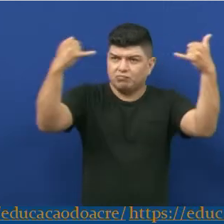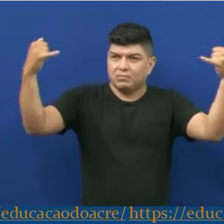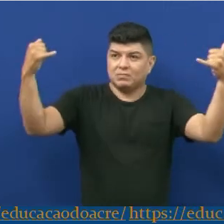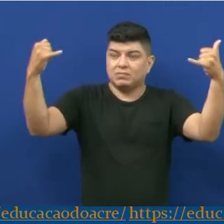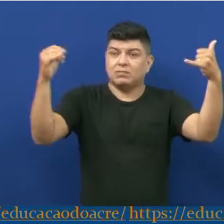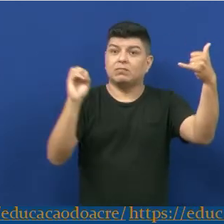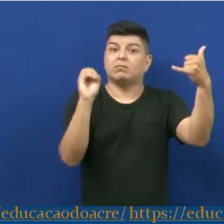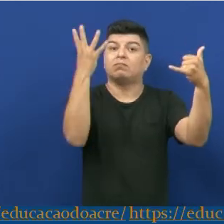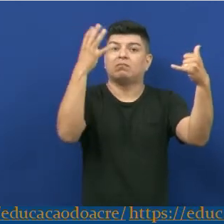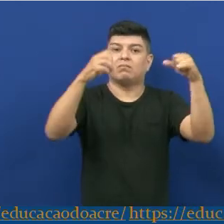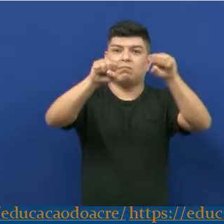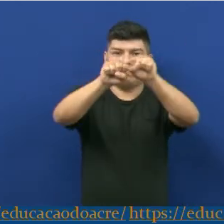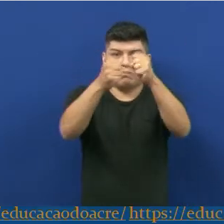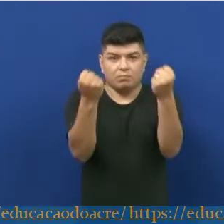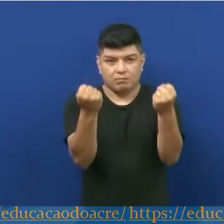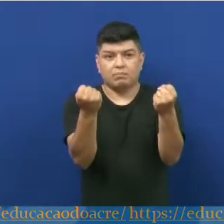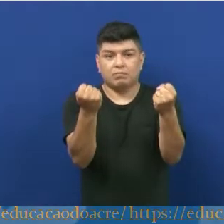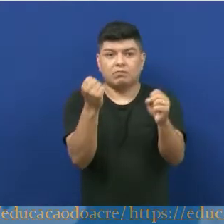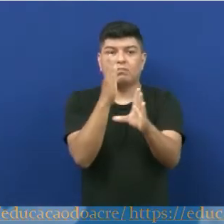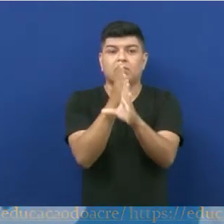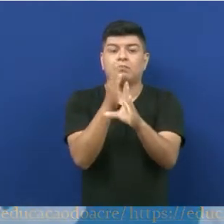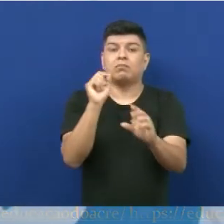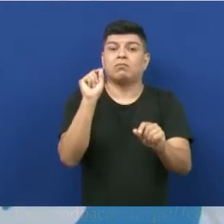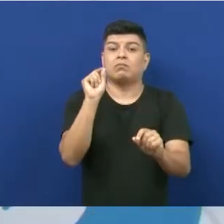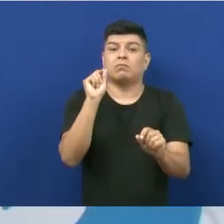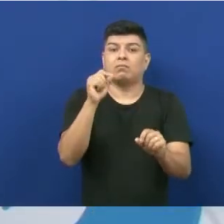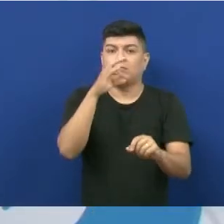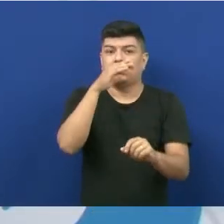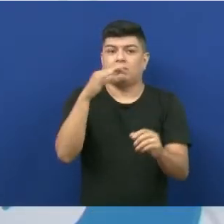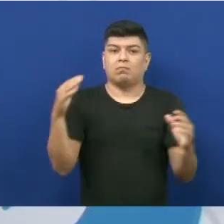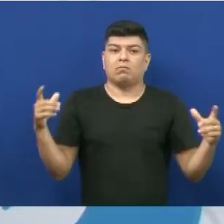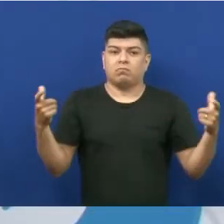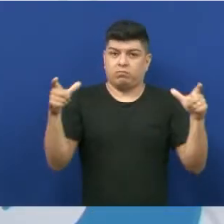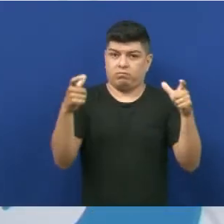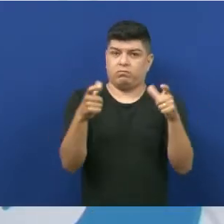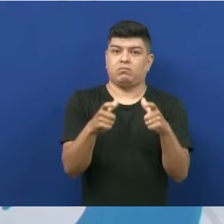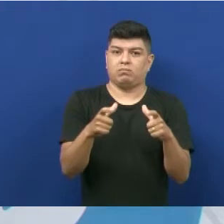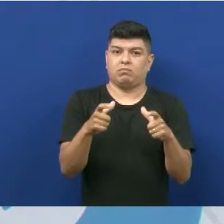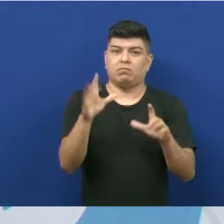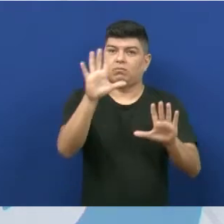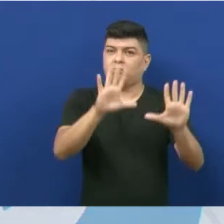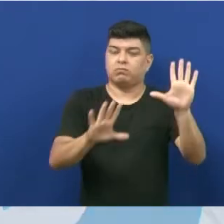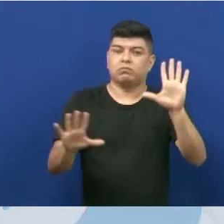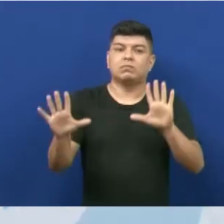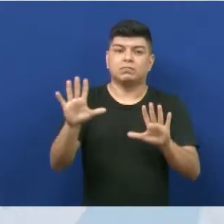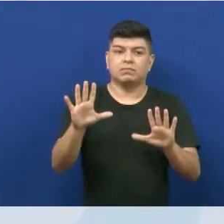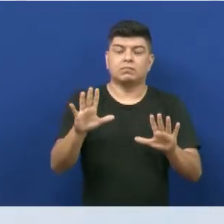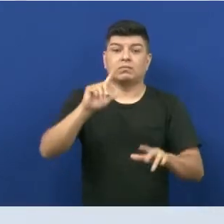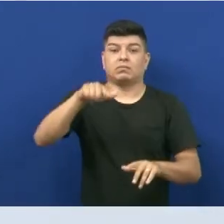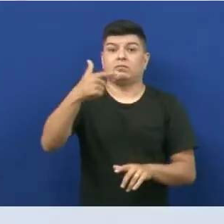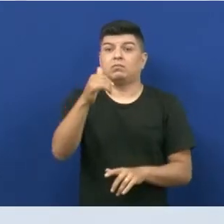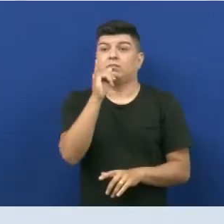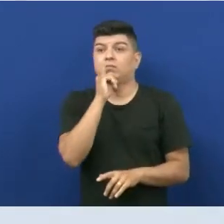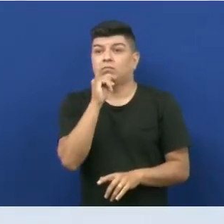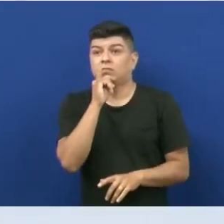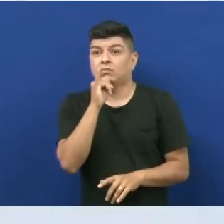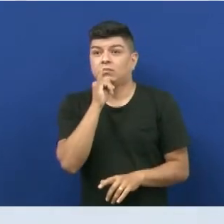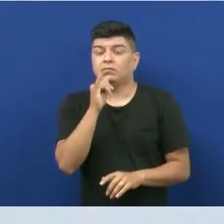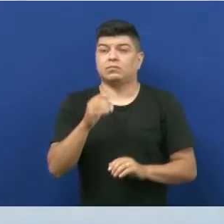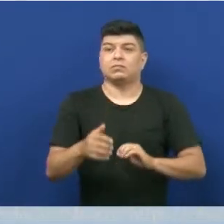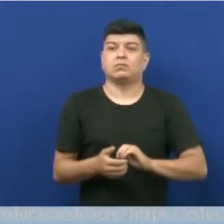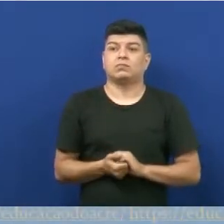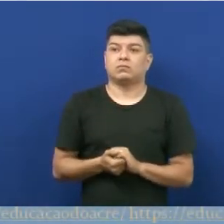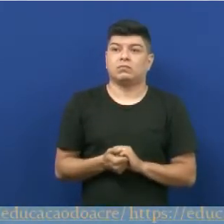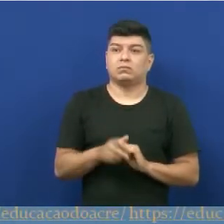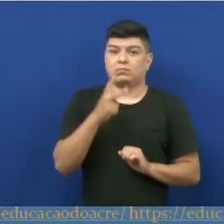pode acontecer de ele romper por causa da redução da temperatura do ambiente. E o outro exemplo são